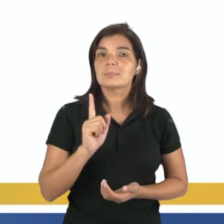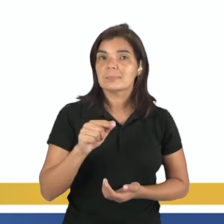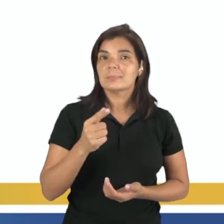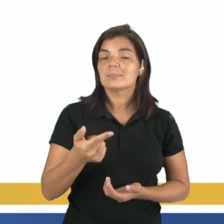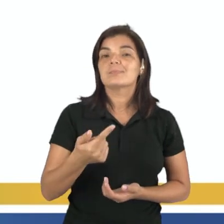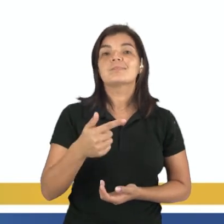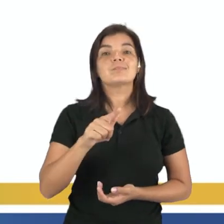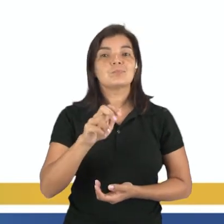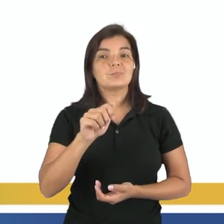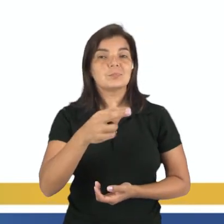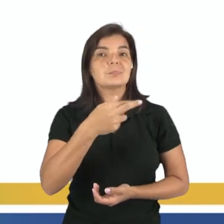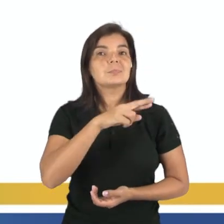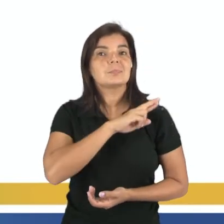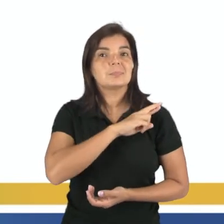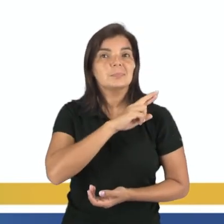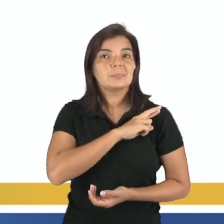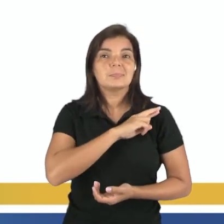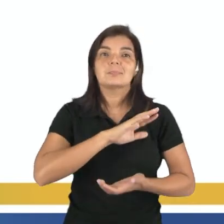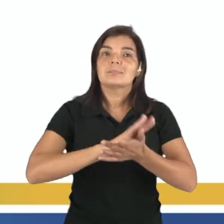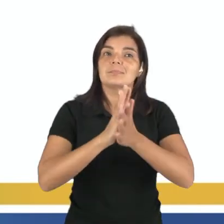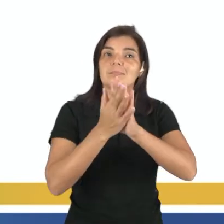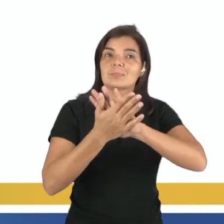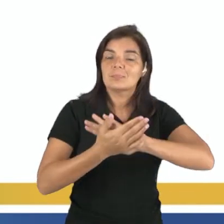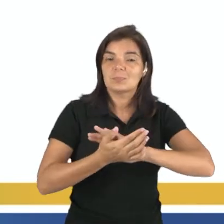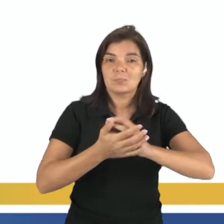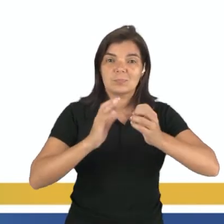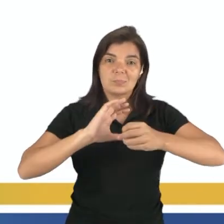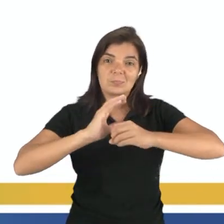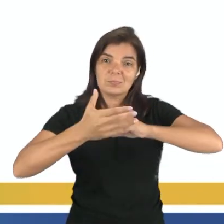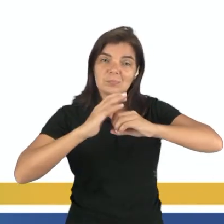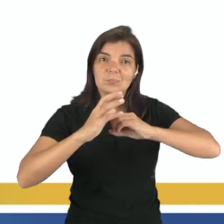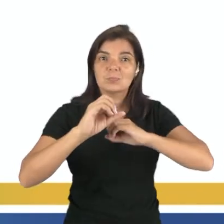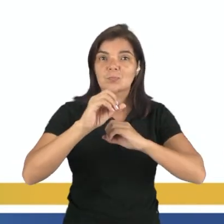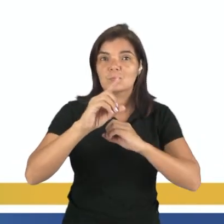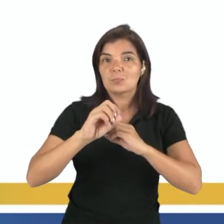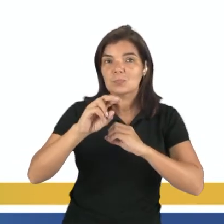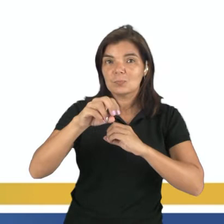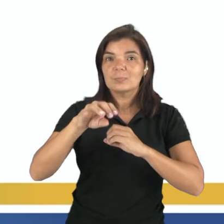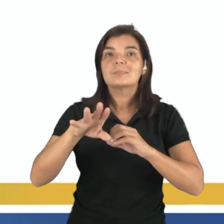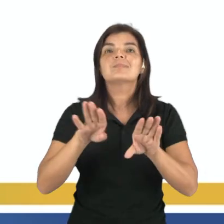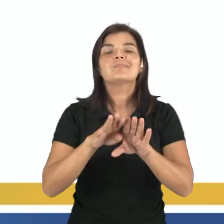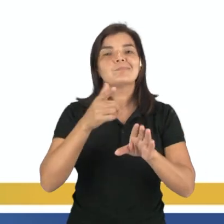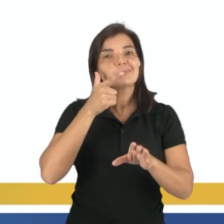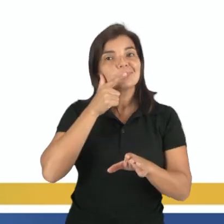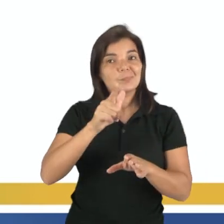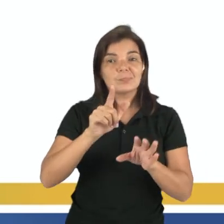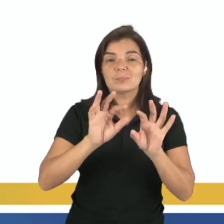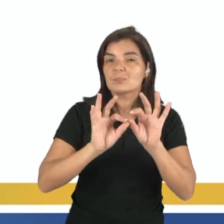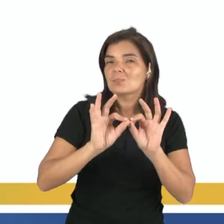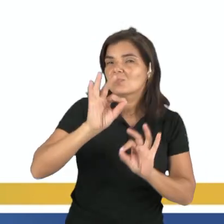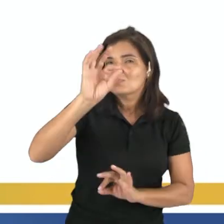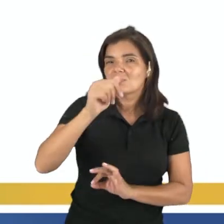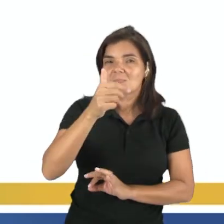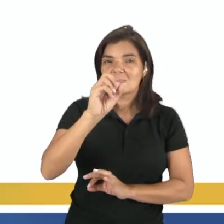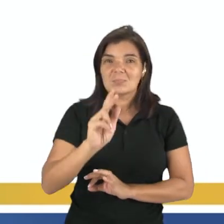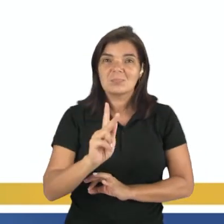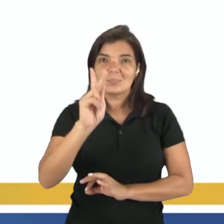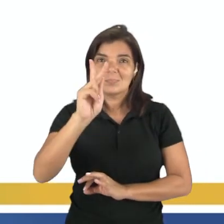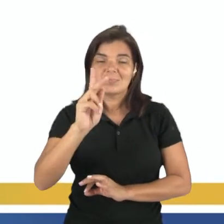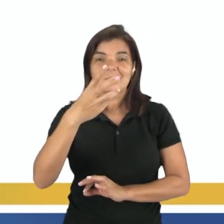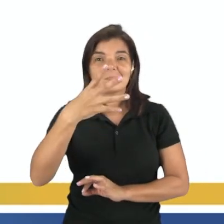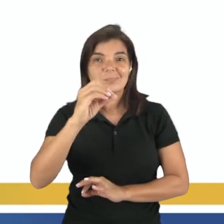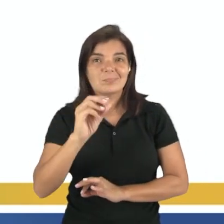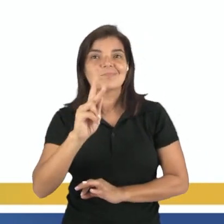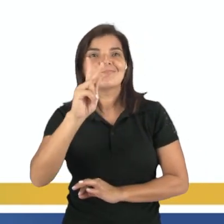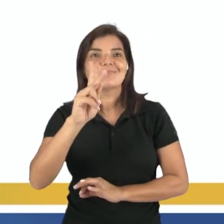que é considerado o gás responsável pela destruição da camada de ozônio, porque ele consegue atingir altitudes entre 10 km e